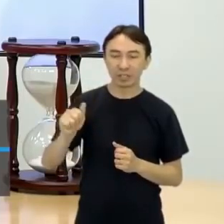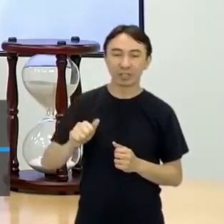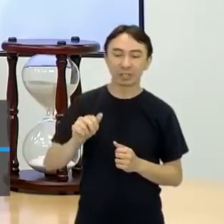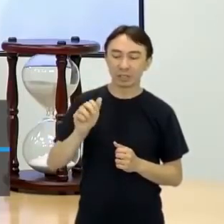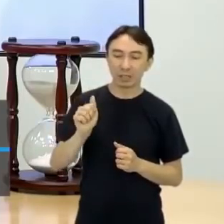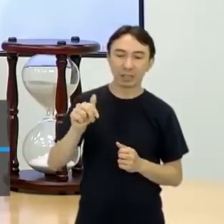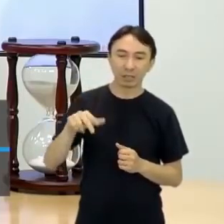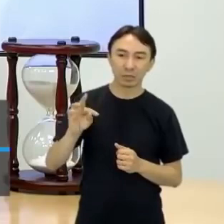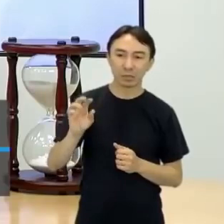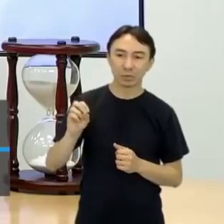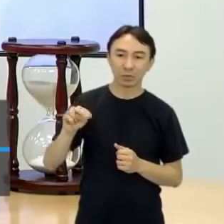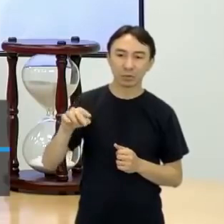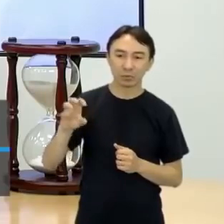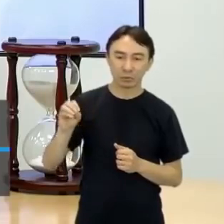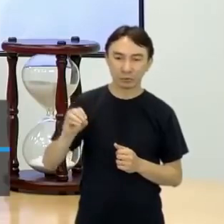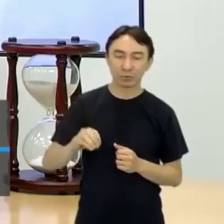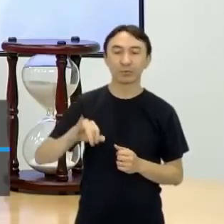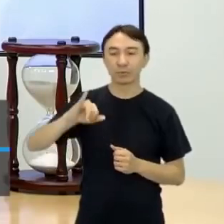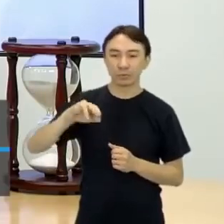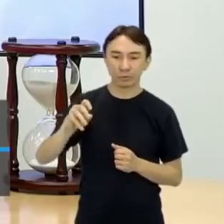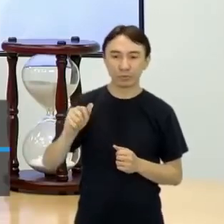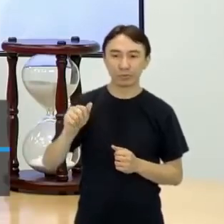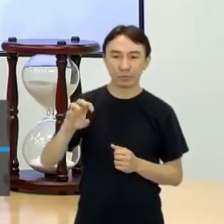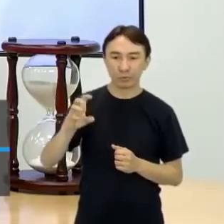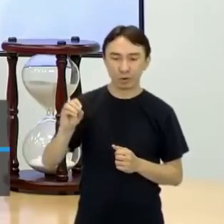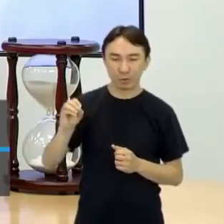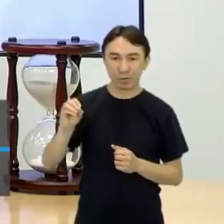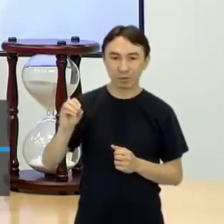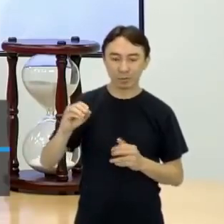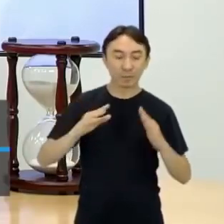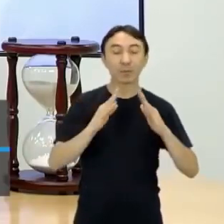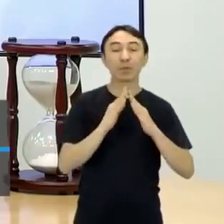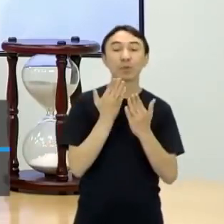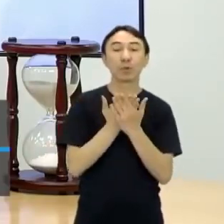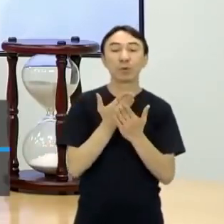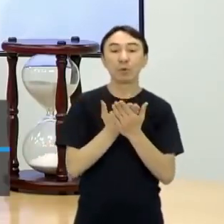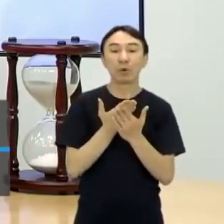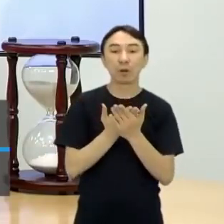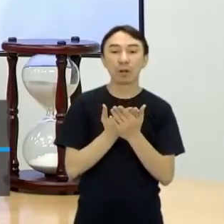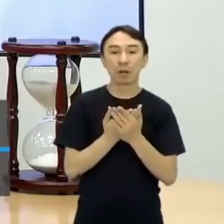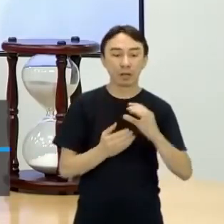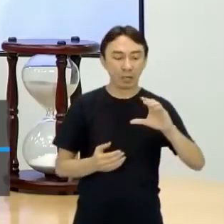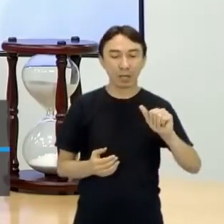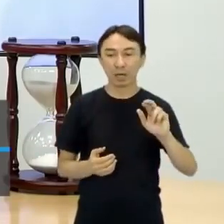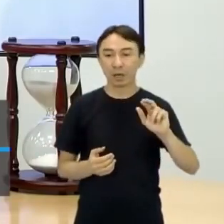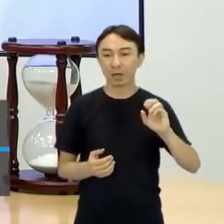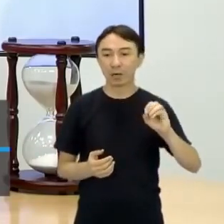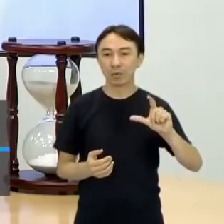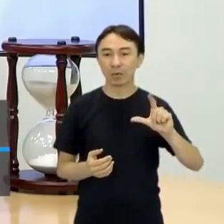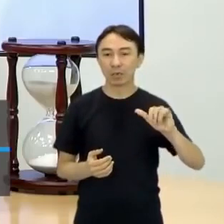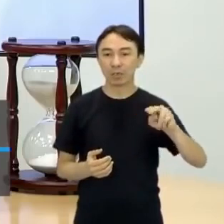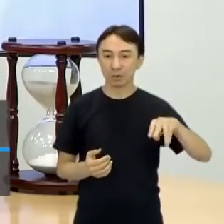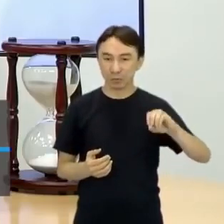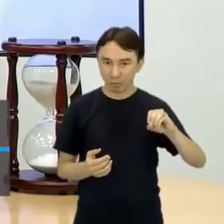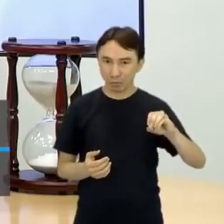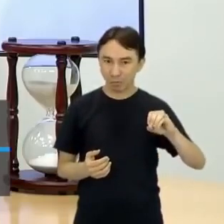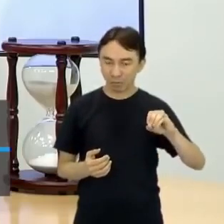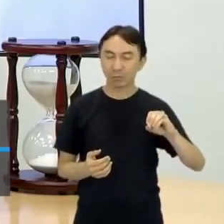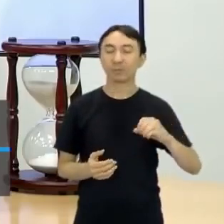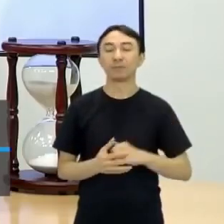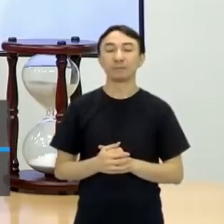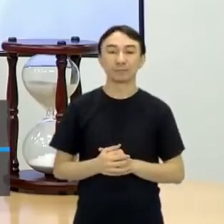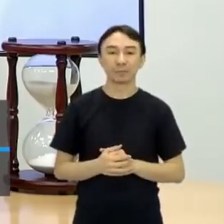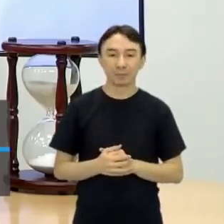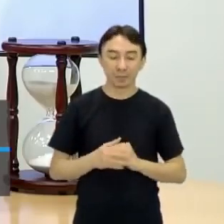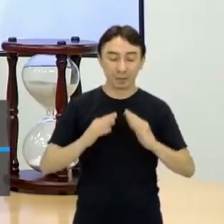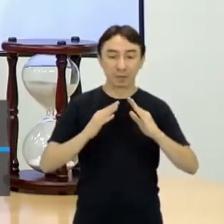João Alércio. Pro João Alércio, da Escola Estadual Camilo Saad de Guaraçu do Tietê.